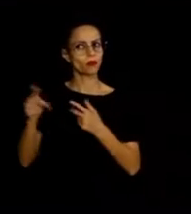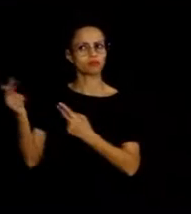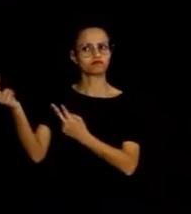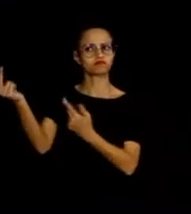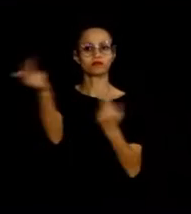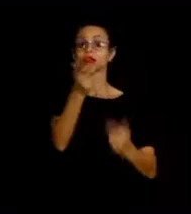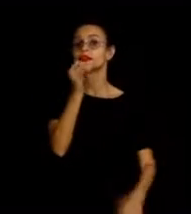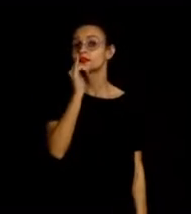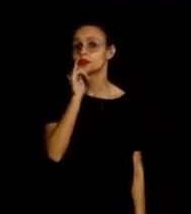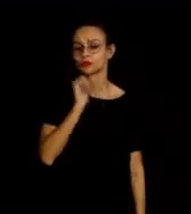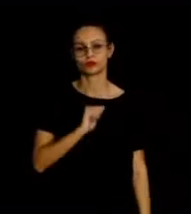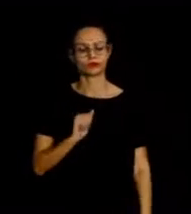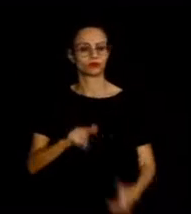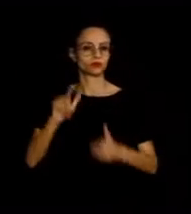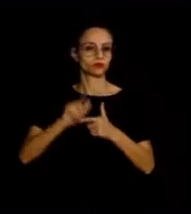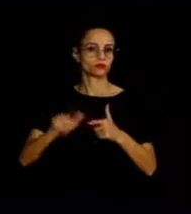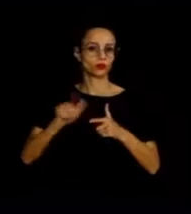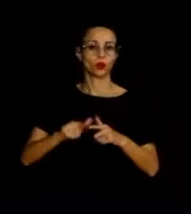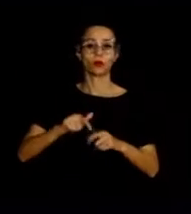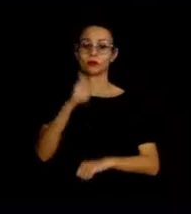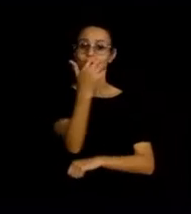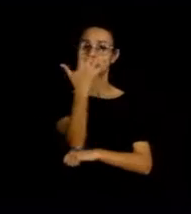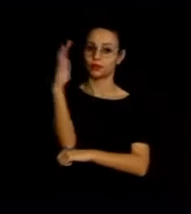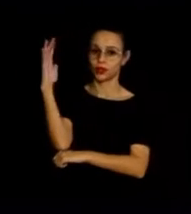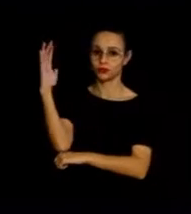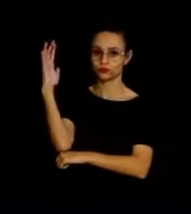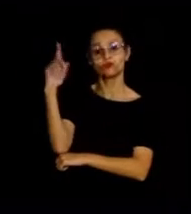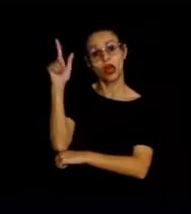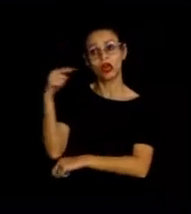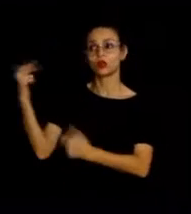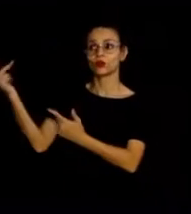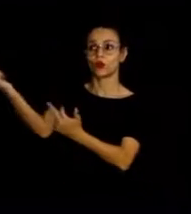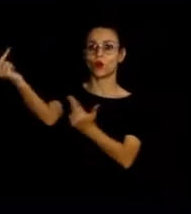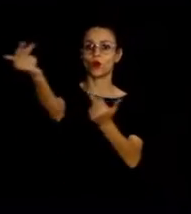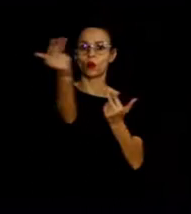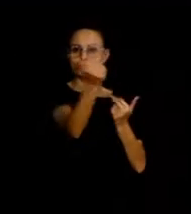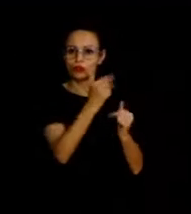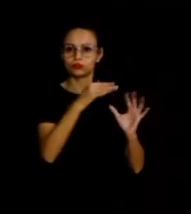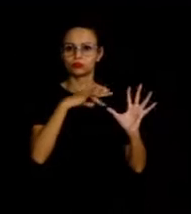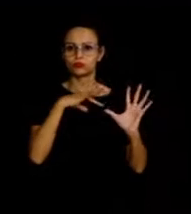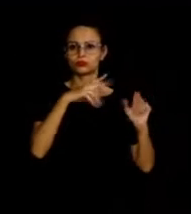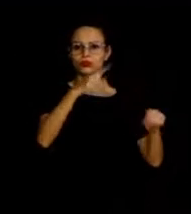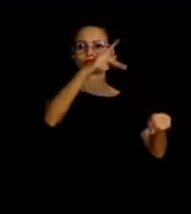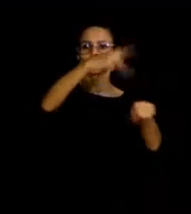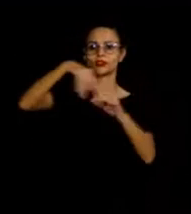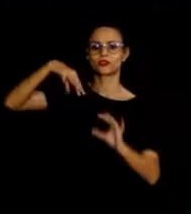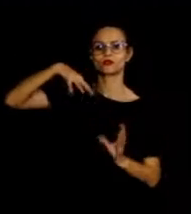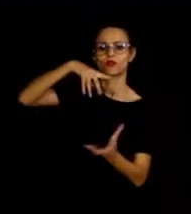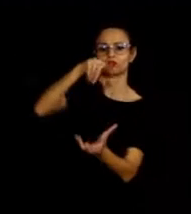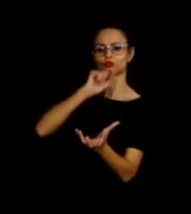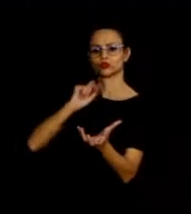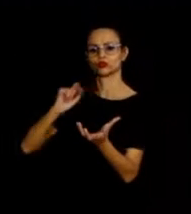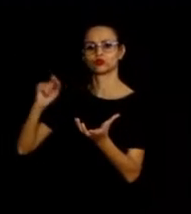por exemplo problemas de meio-ambiente são comuns Esse é um problema que assola o mundo inteiro aquecimento global por